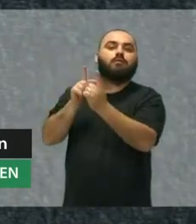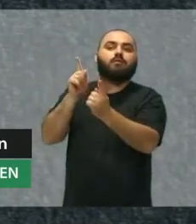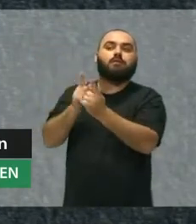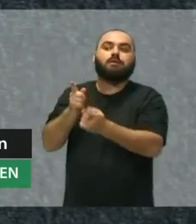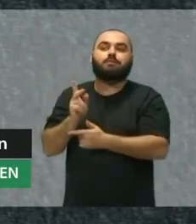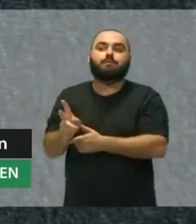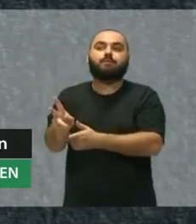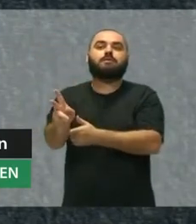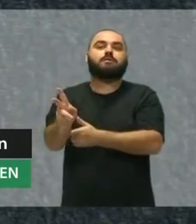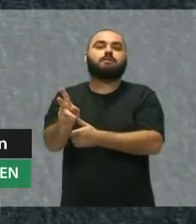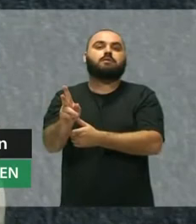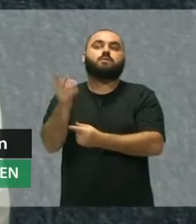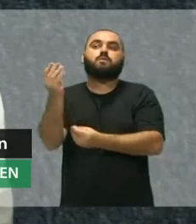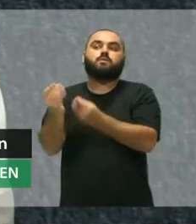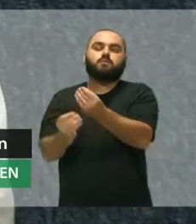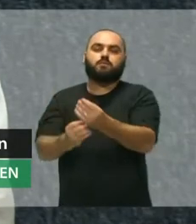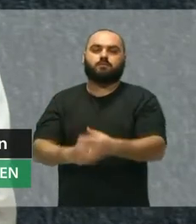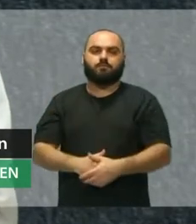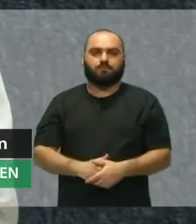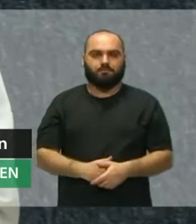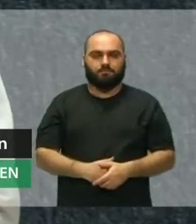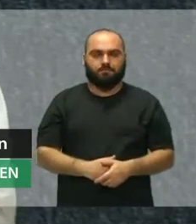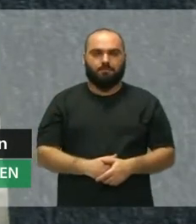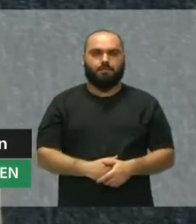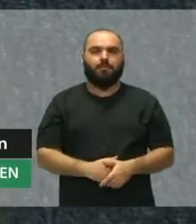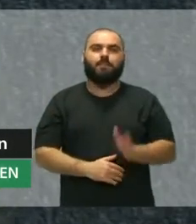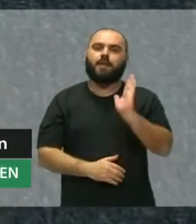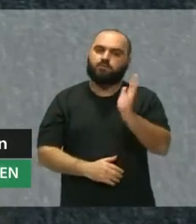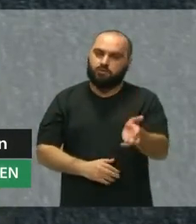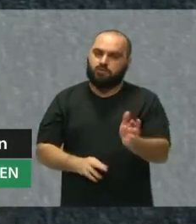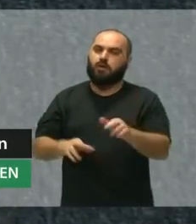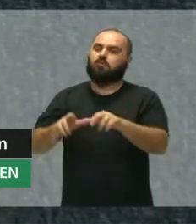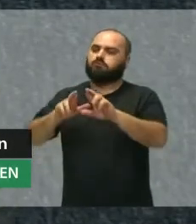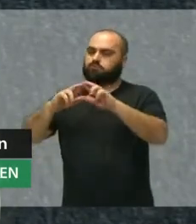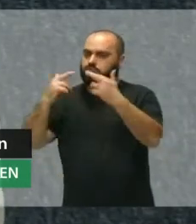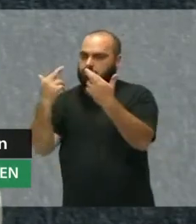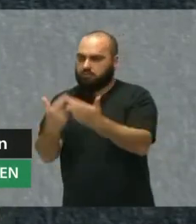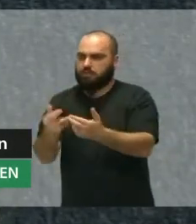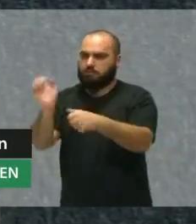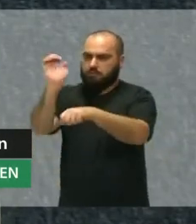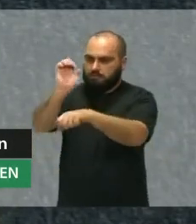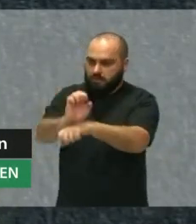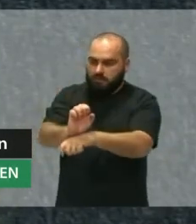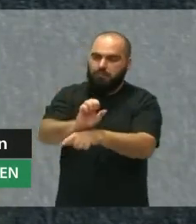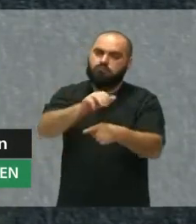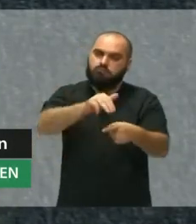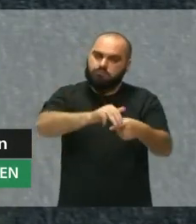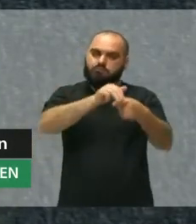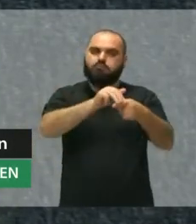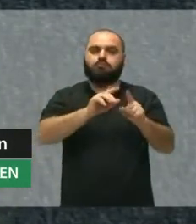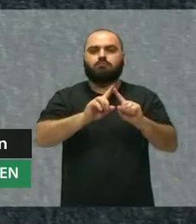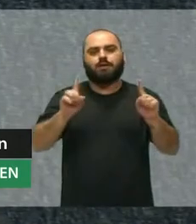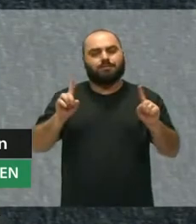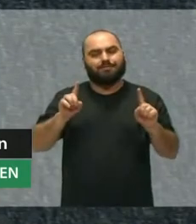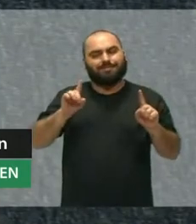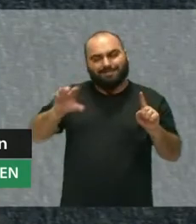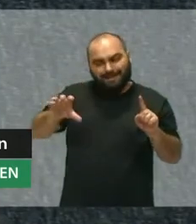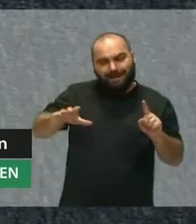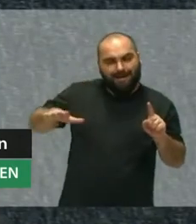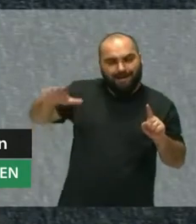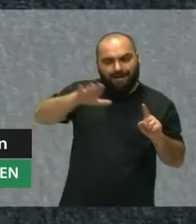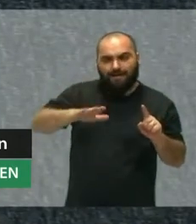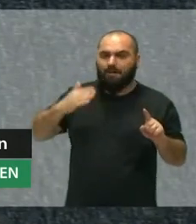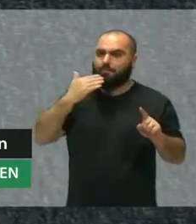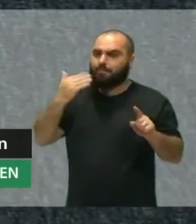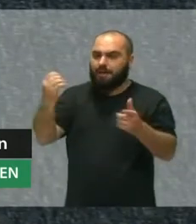do tempo. Nós já fizemos algumas reuniões com o Estado, com o município, mas é essa parte que nós queremos pedir a